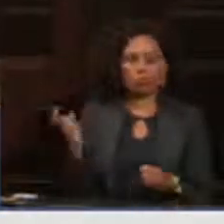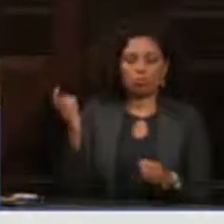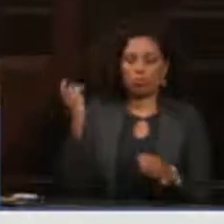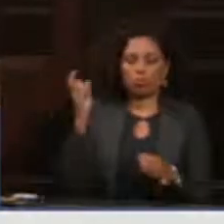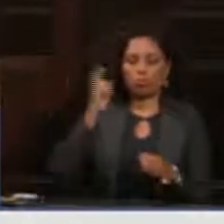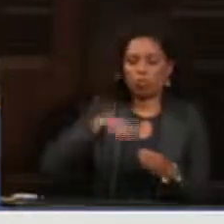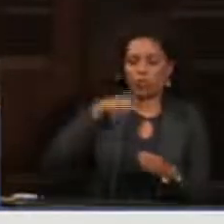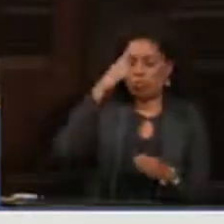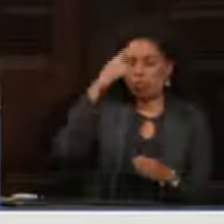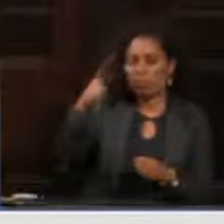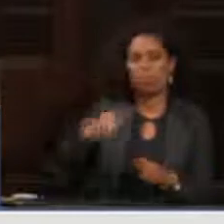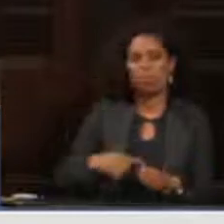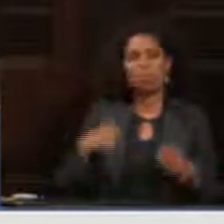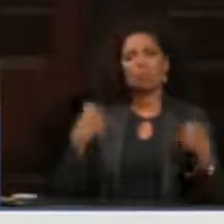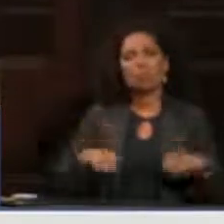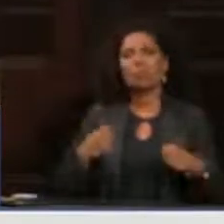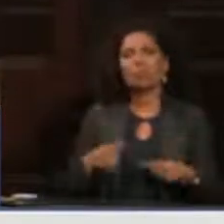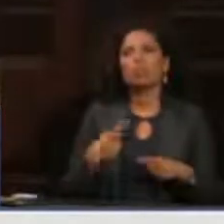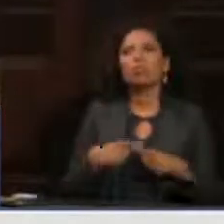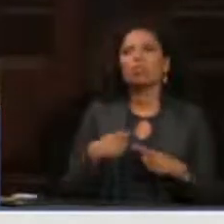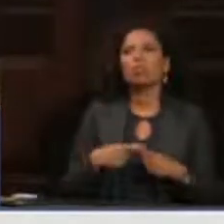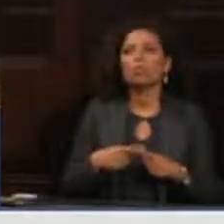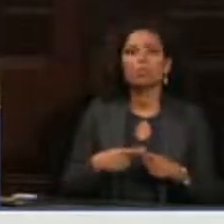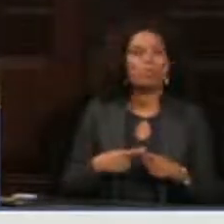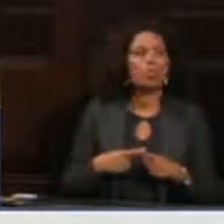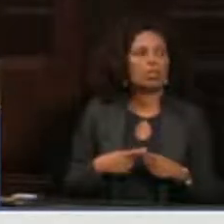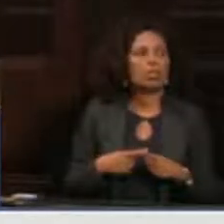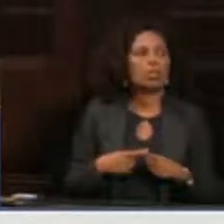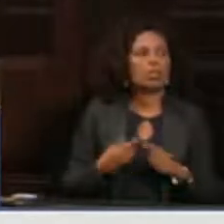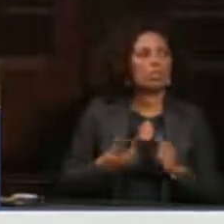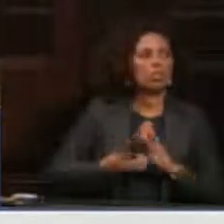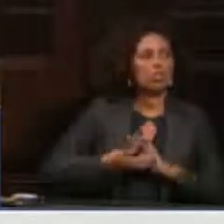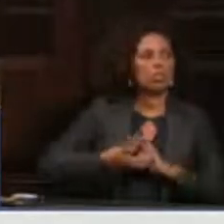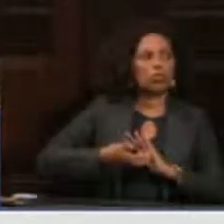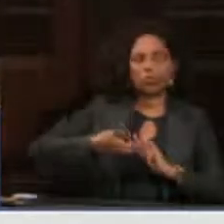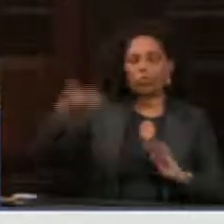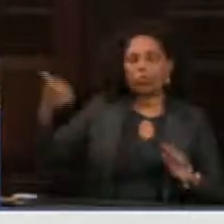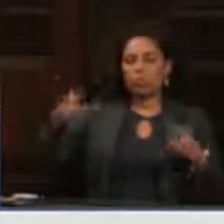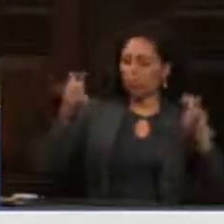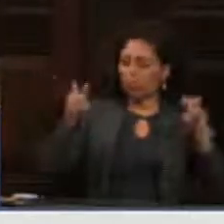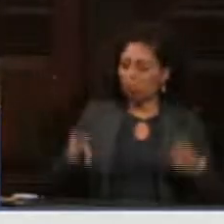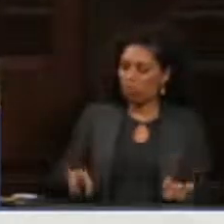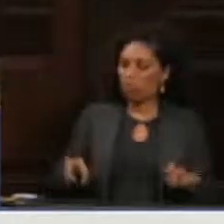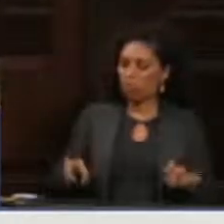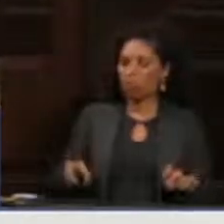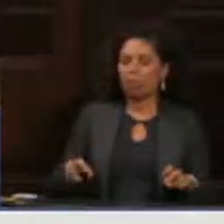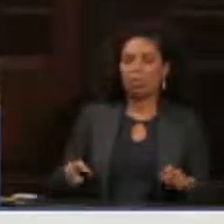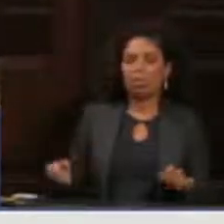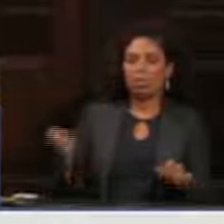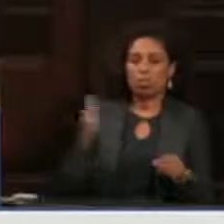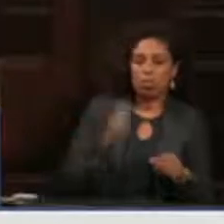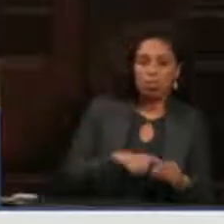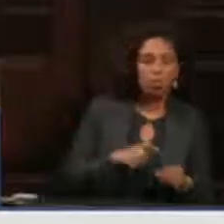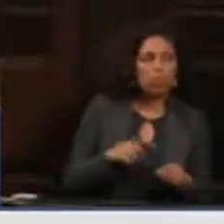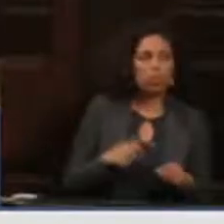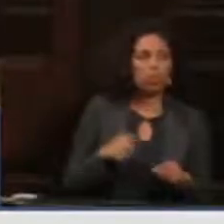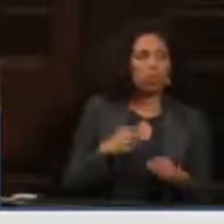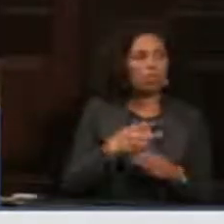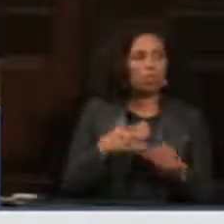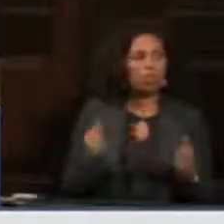Por que a gente não pode pensar na possibilidade de retirar cadeiras e voltar, por exemplo, com um espaço mais